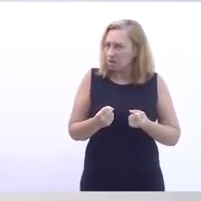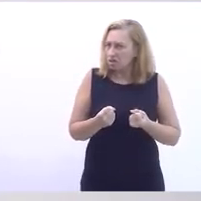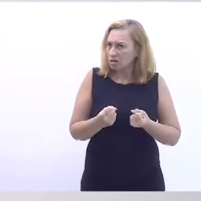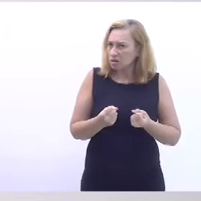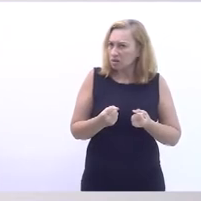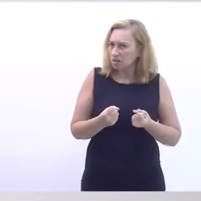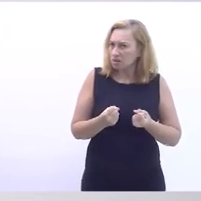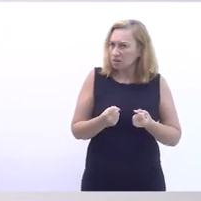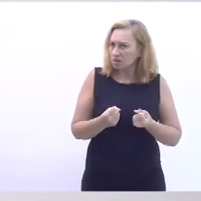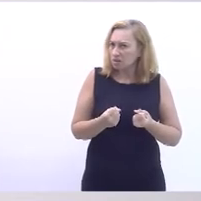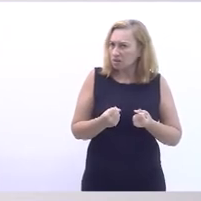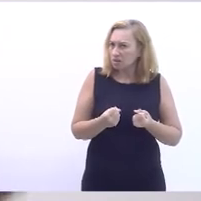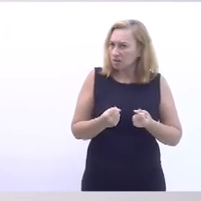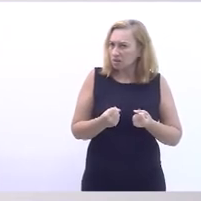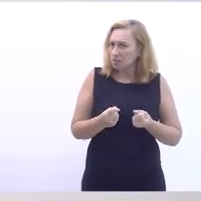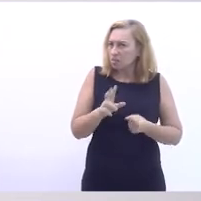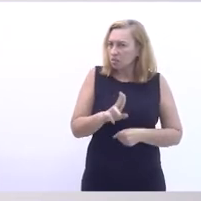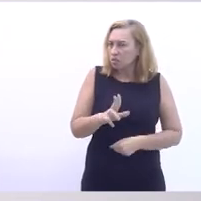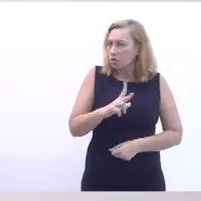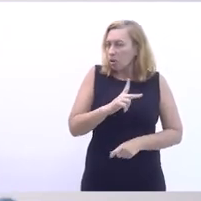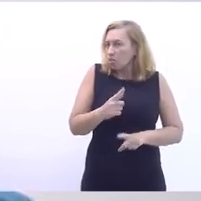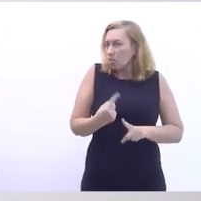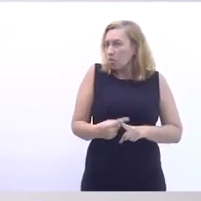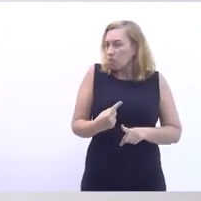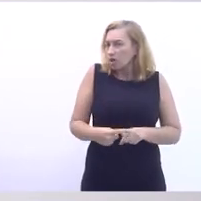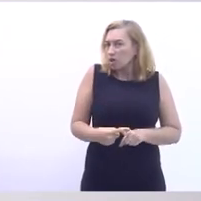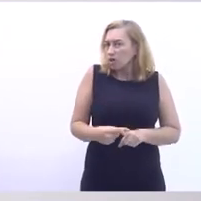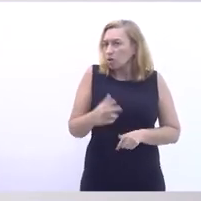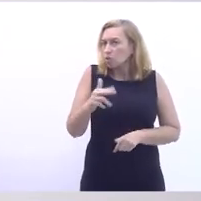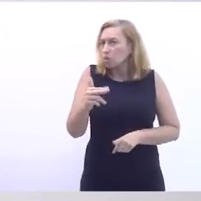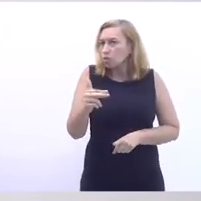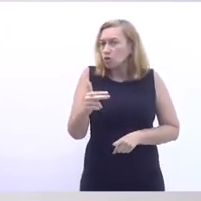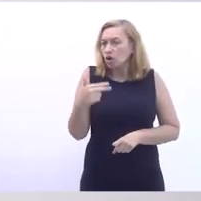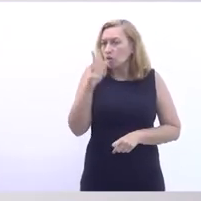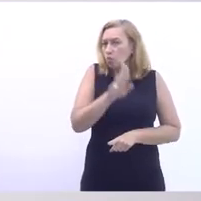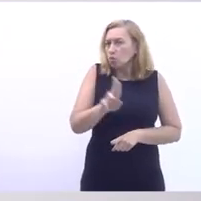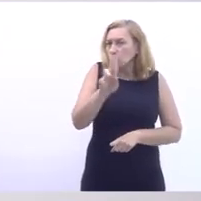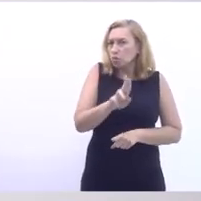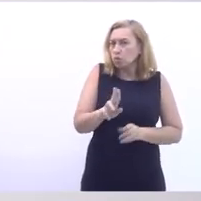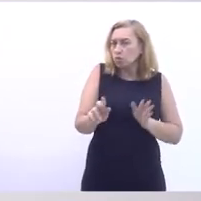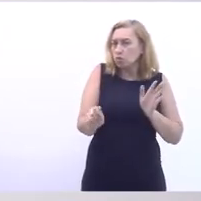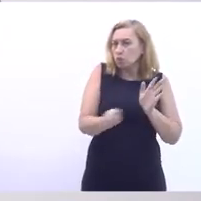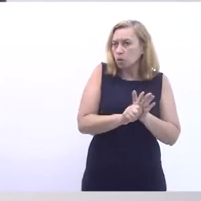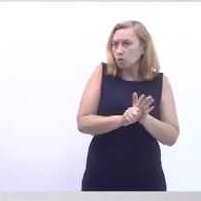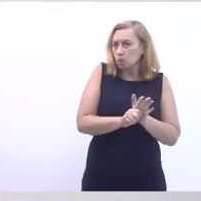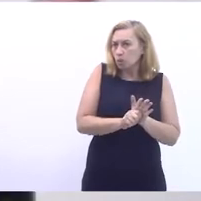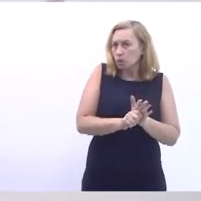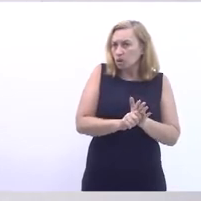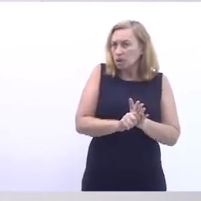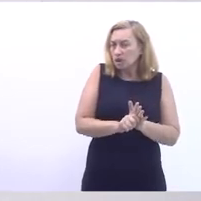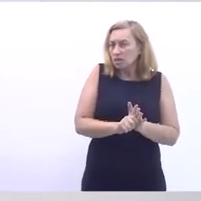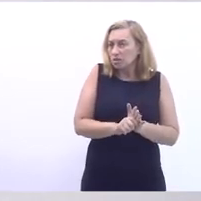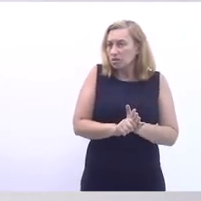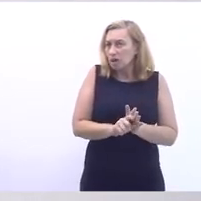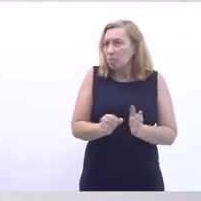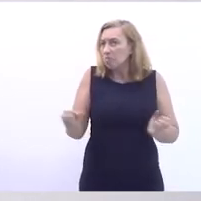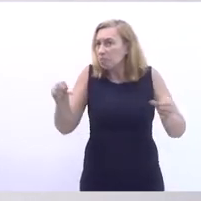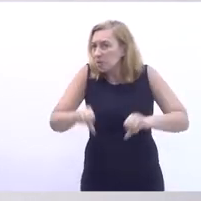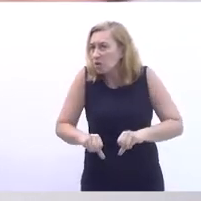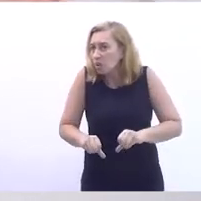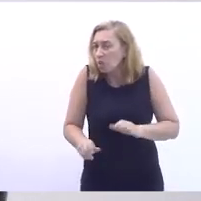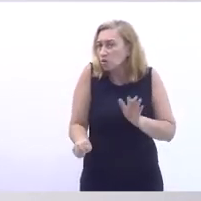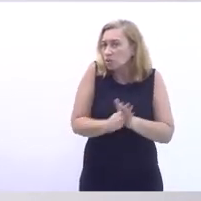em causa própria até porque nunca consumir qualquer droga nem as piores